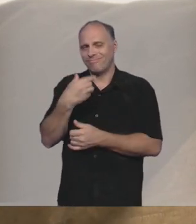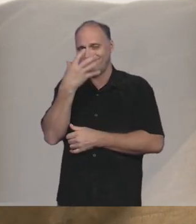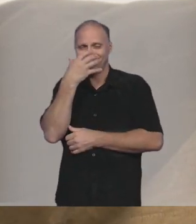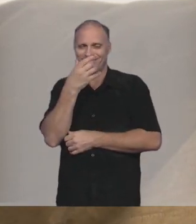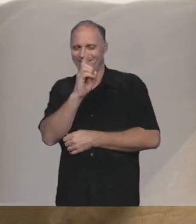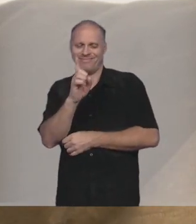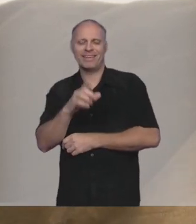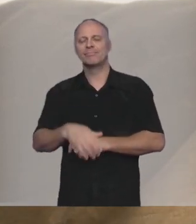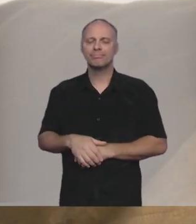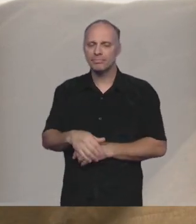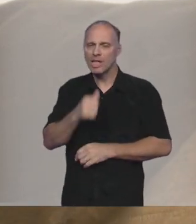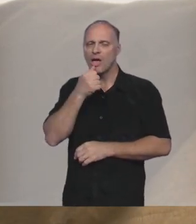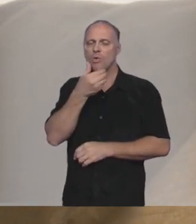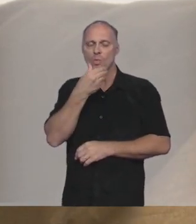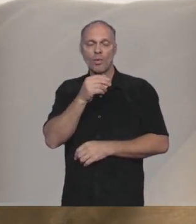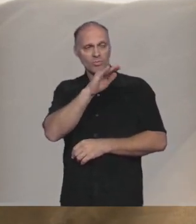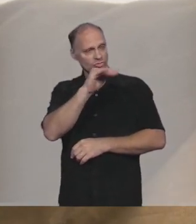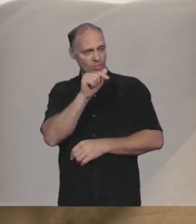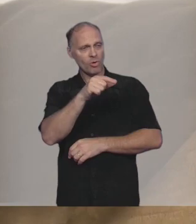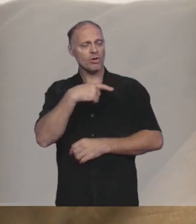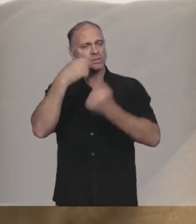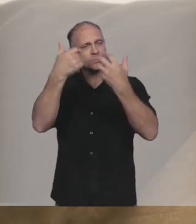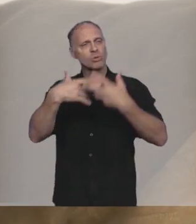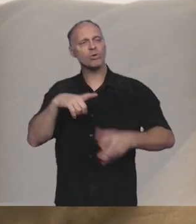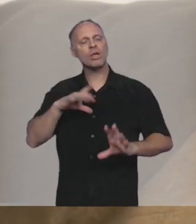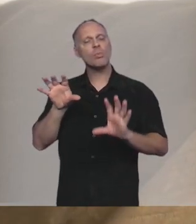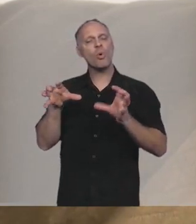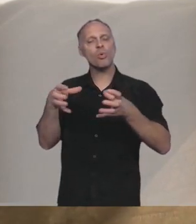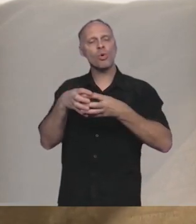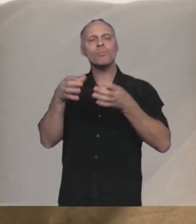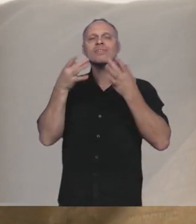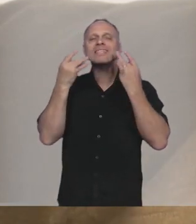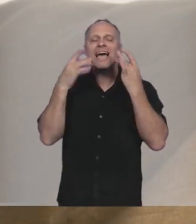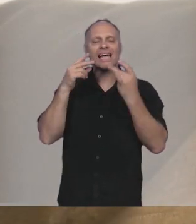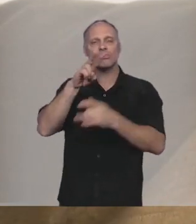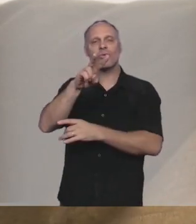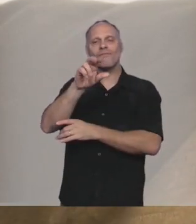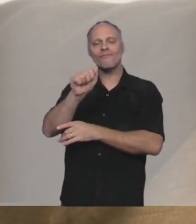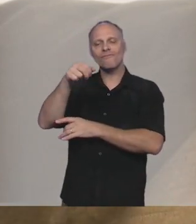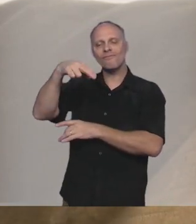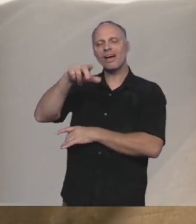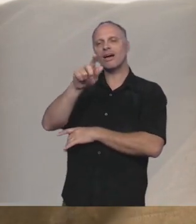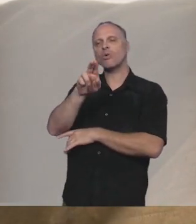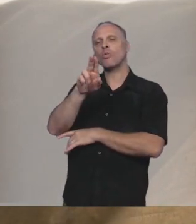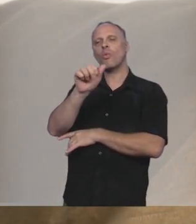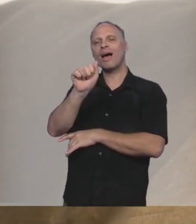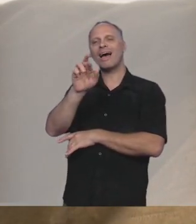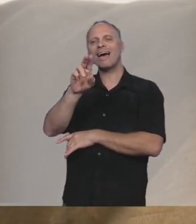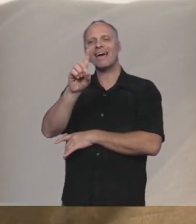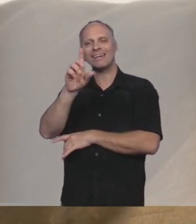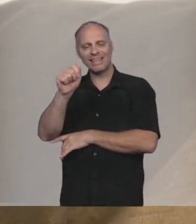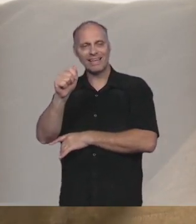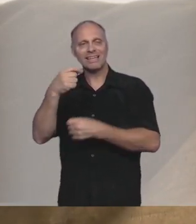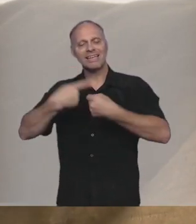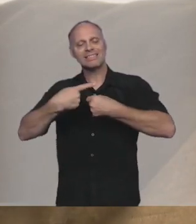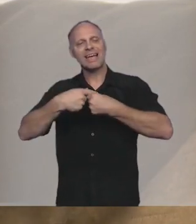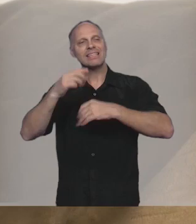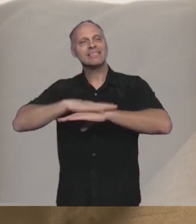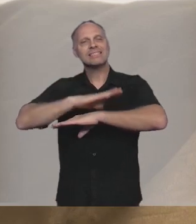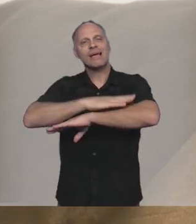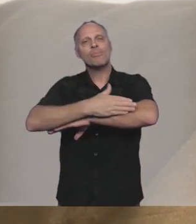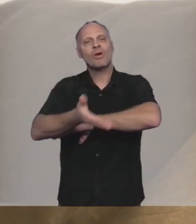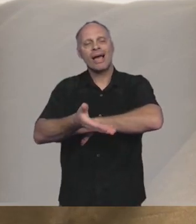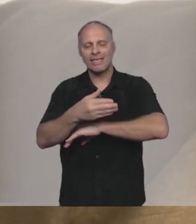ele me chamou, explicou que eles tinham um grupo chamado Teatro Vanguarda, na cidade de